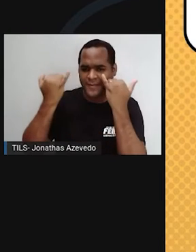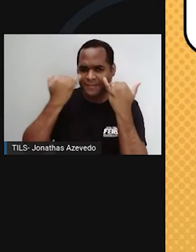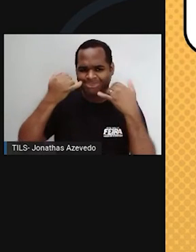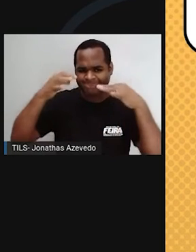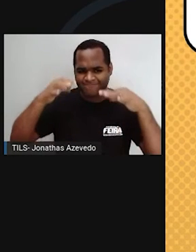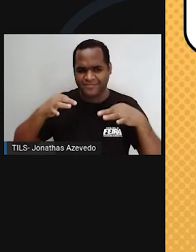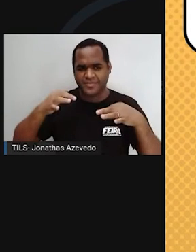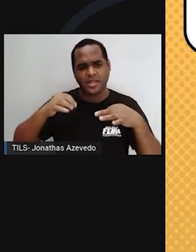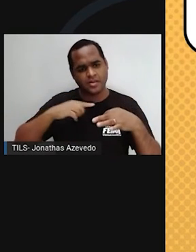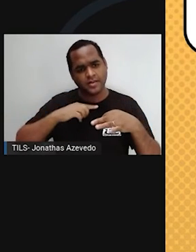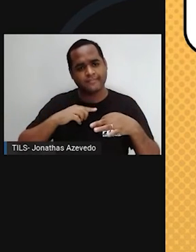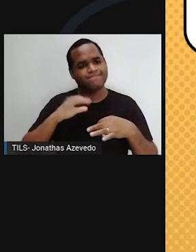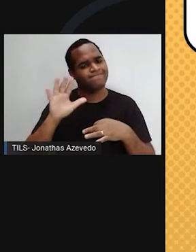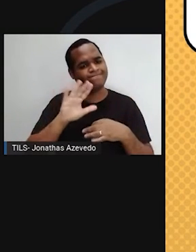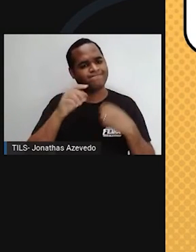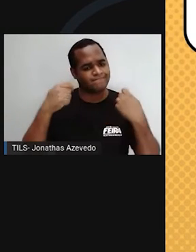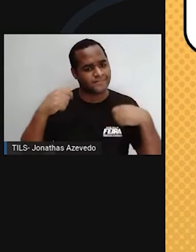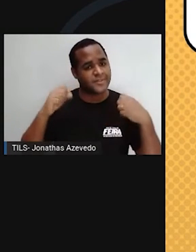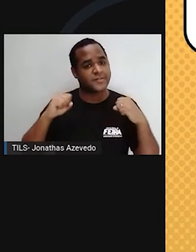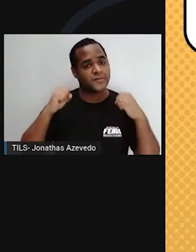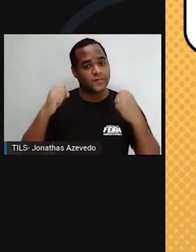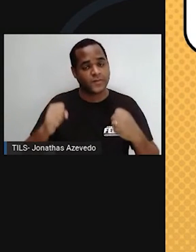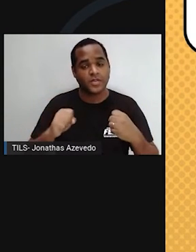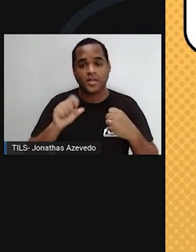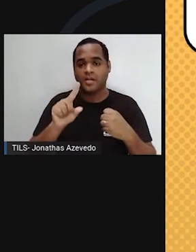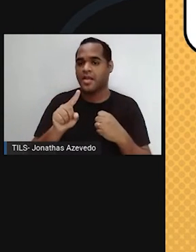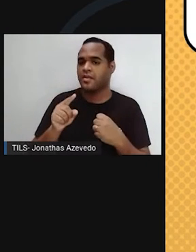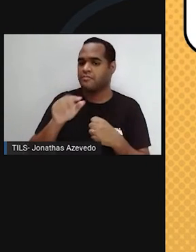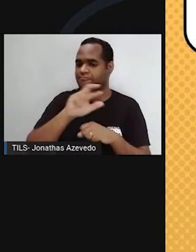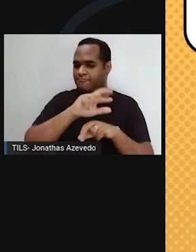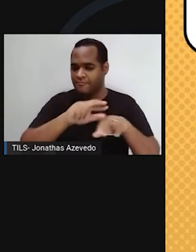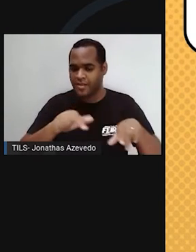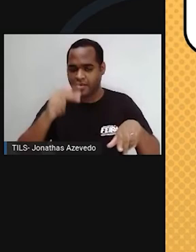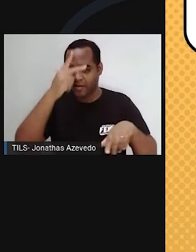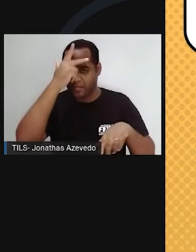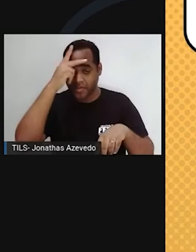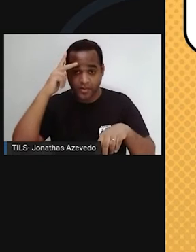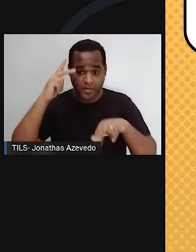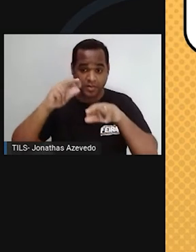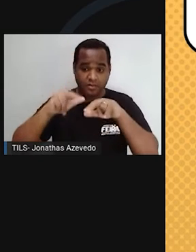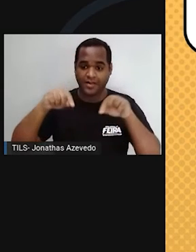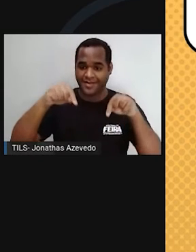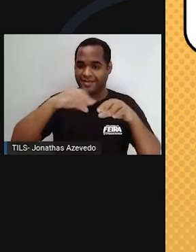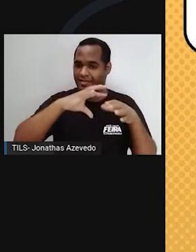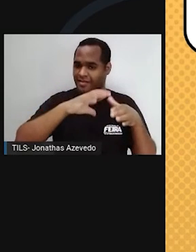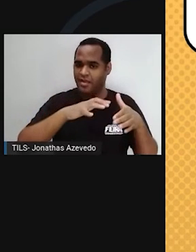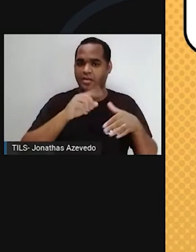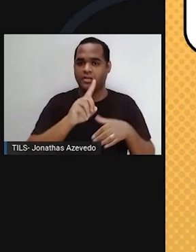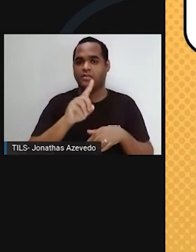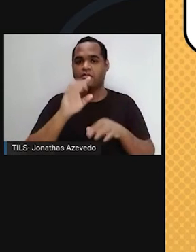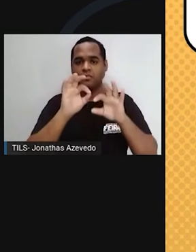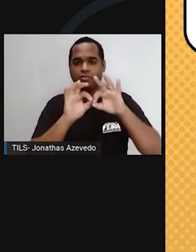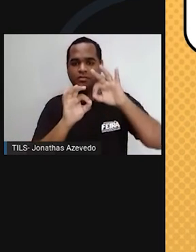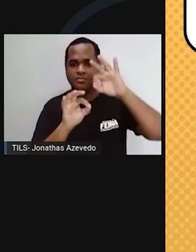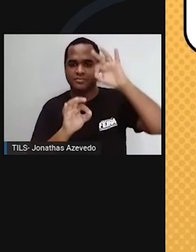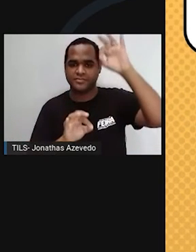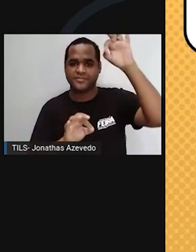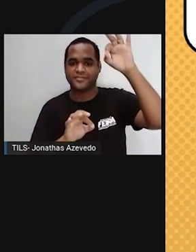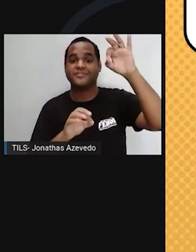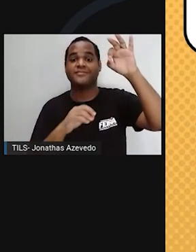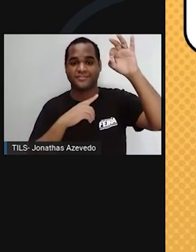precisamos. Por isso, a humanidade foi além e saímos do nosso planeta para explorar o